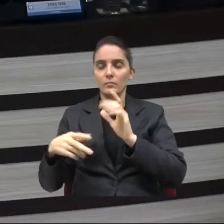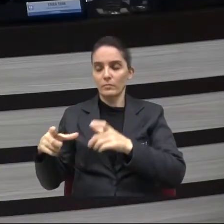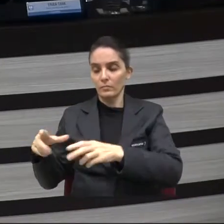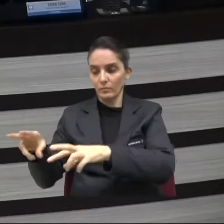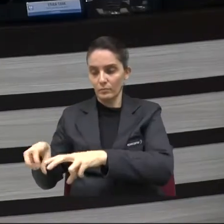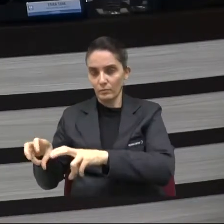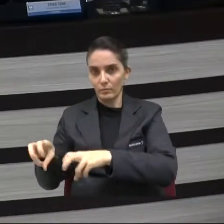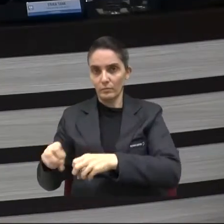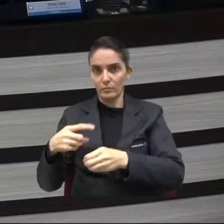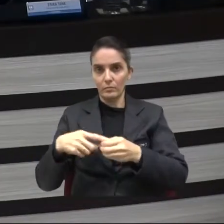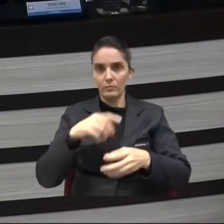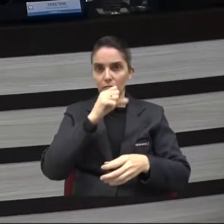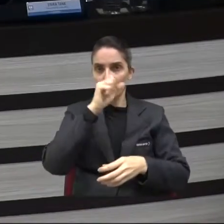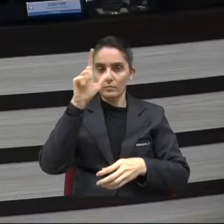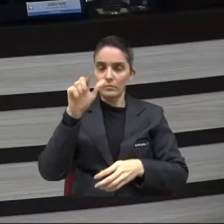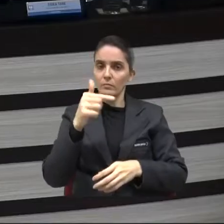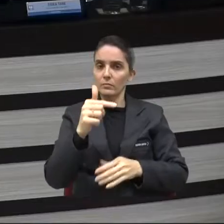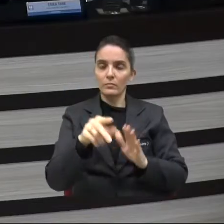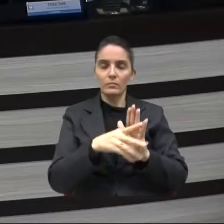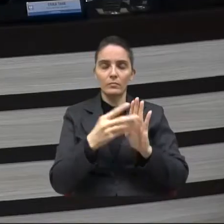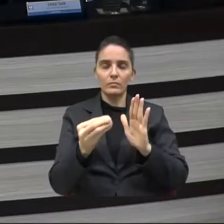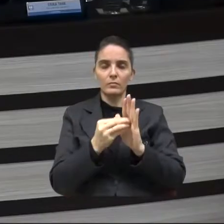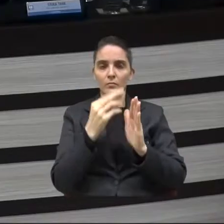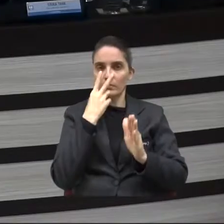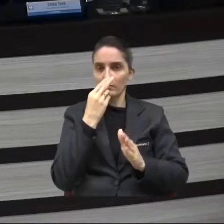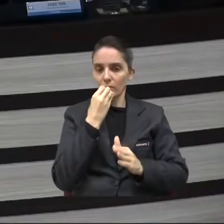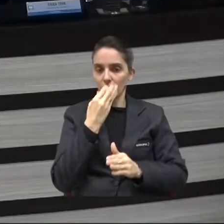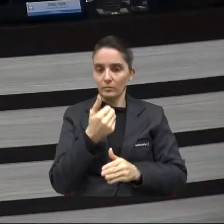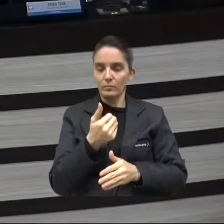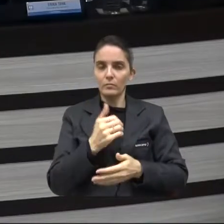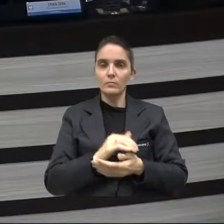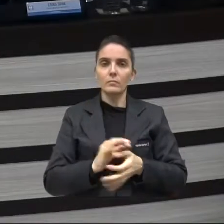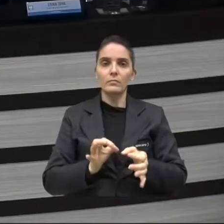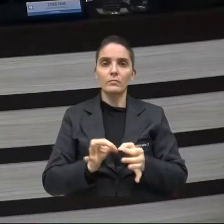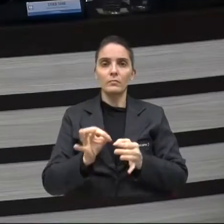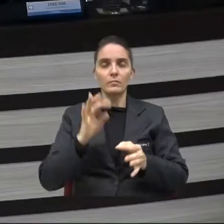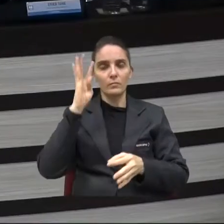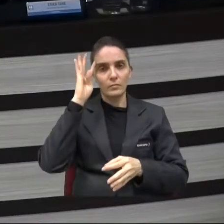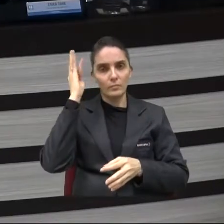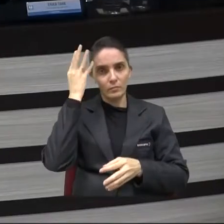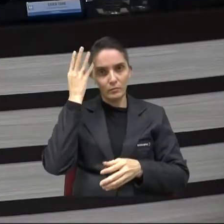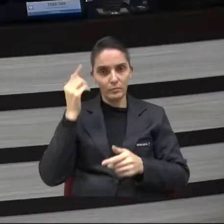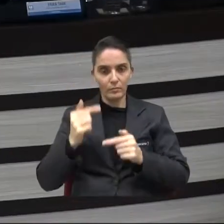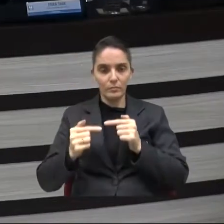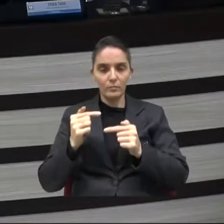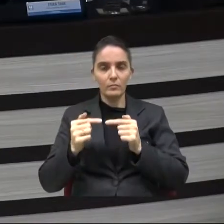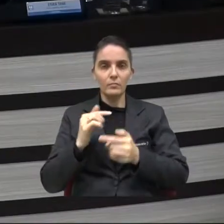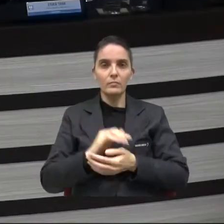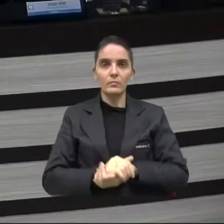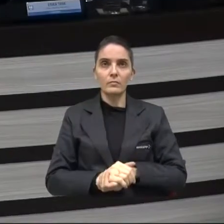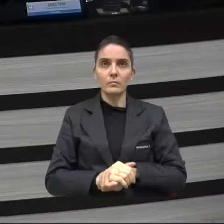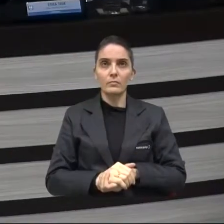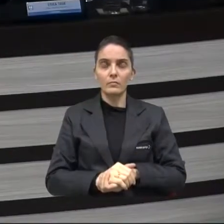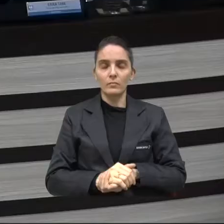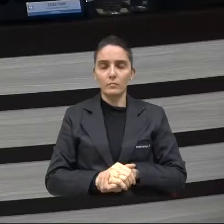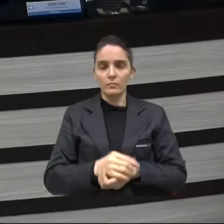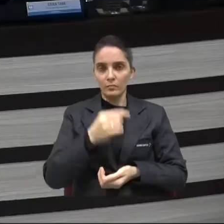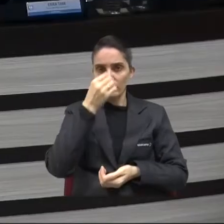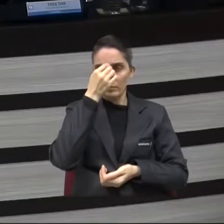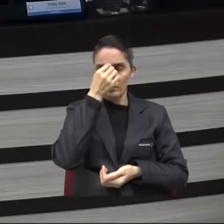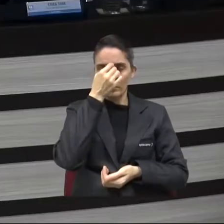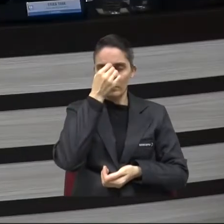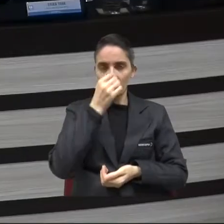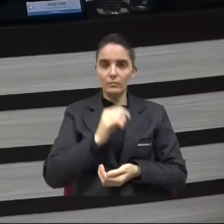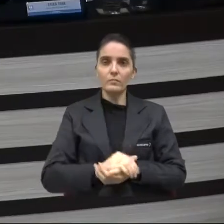de Limeira. O projeto não contém emendas e o parecer é favorável. O projeto de resolução está em discussão. Com a palavra, o vereador Jorge